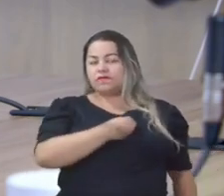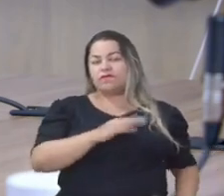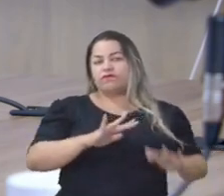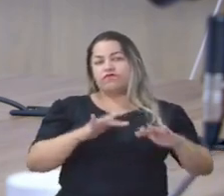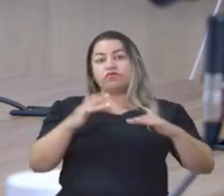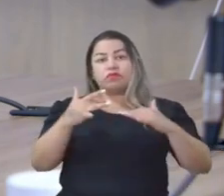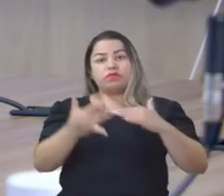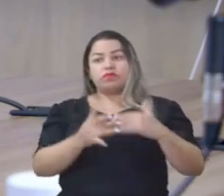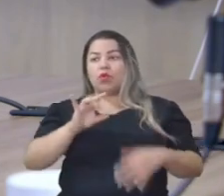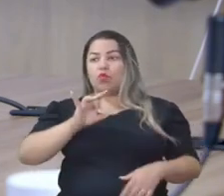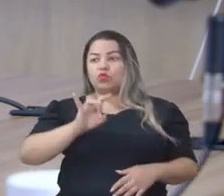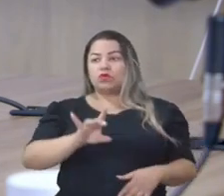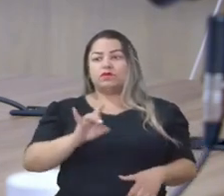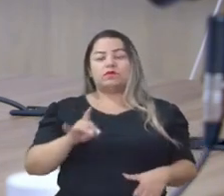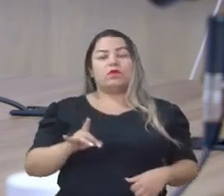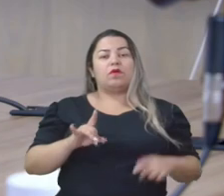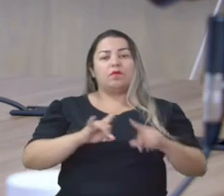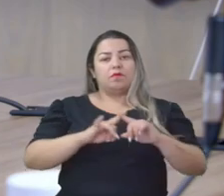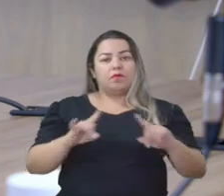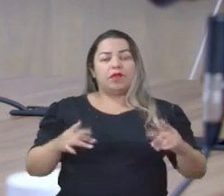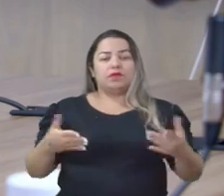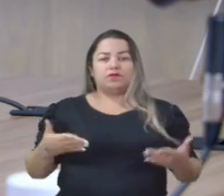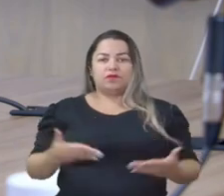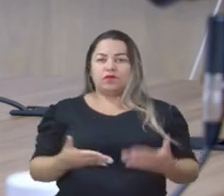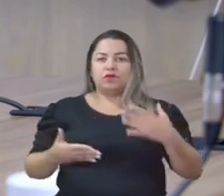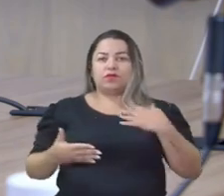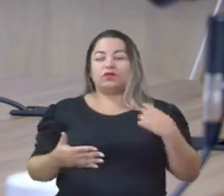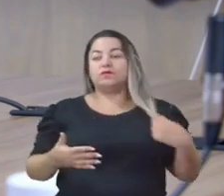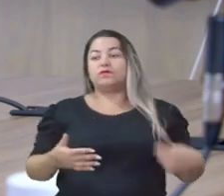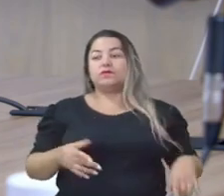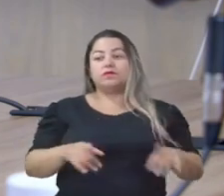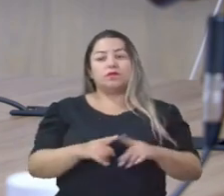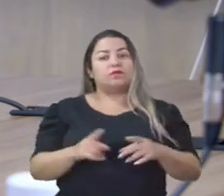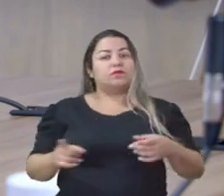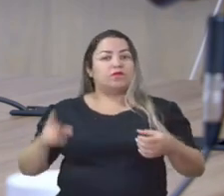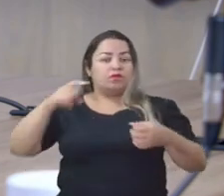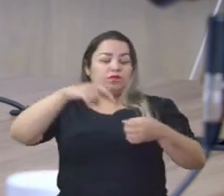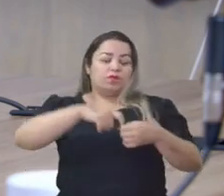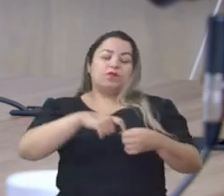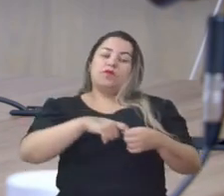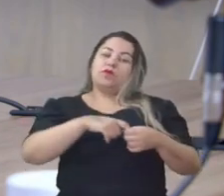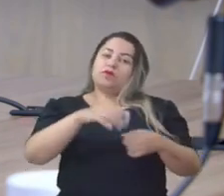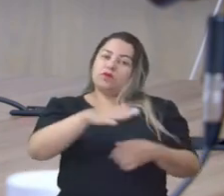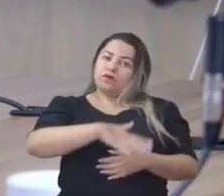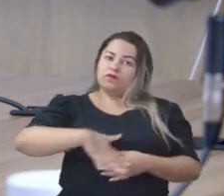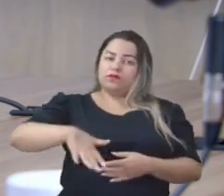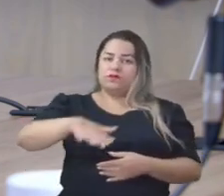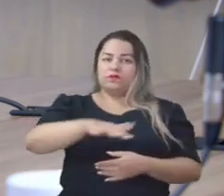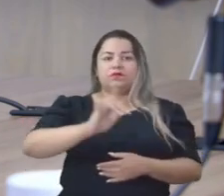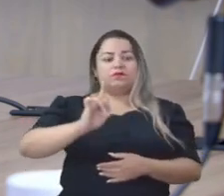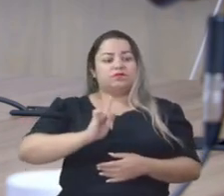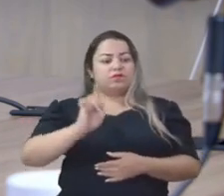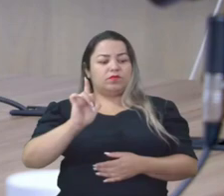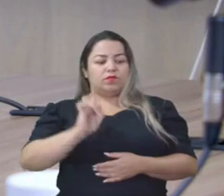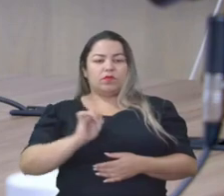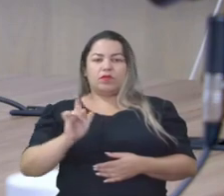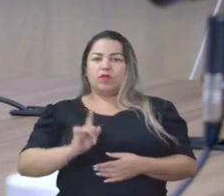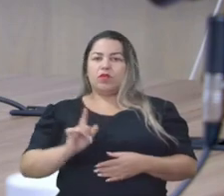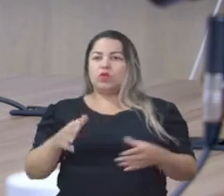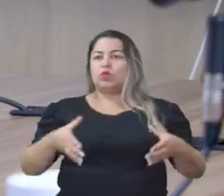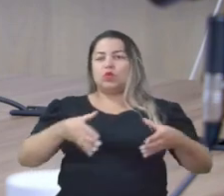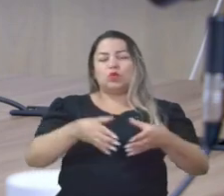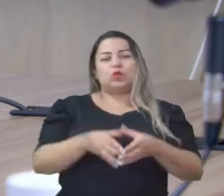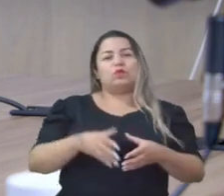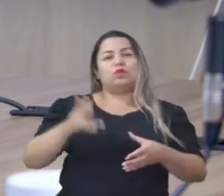sociais, não só nas redes sociais, mas eu hoje, muito mais voltado aos bastidores, perceber que muitas organizações indígenas,